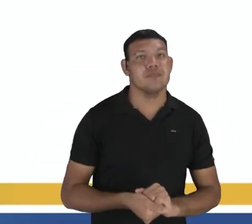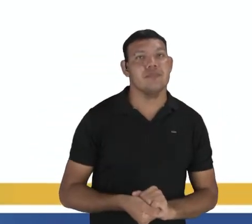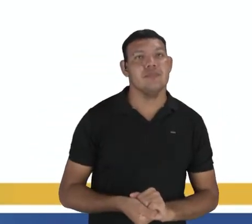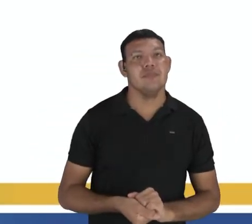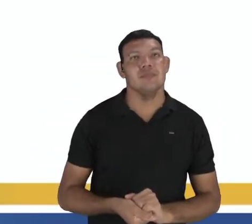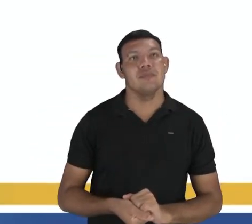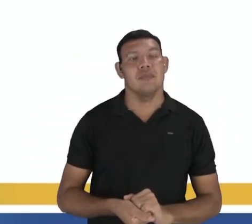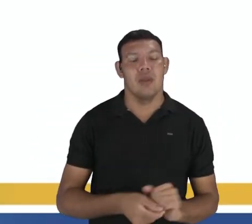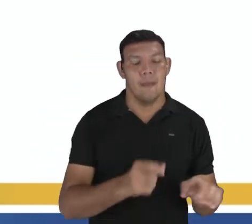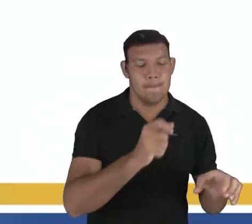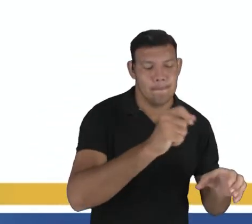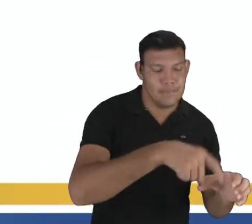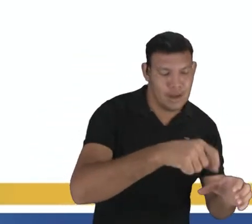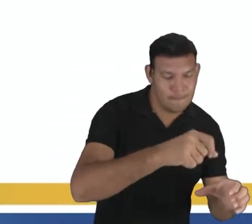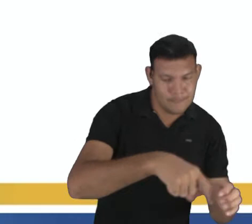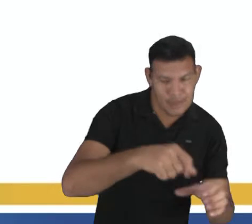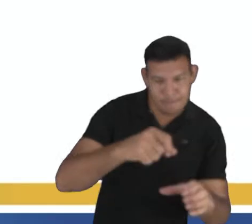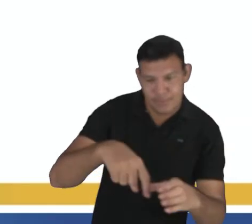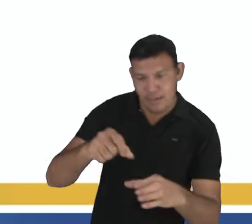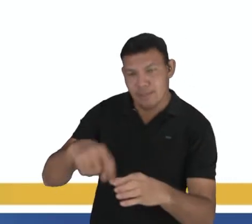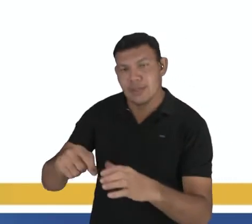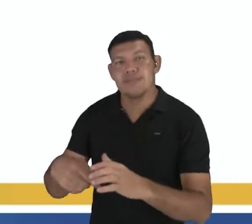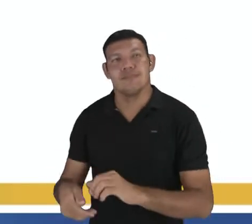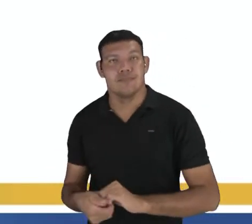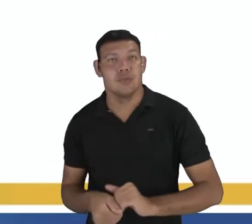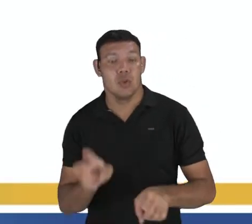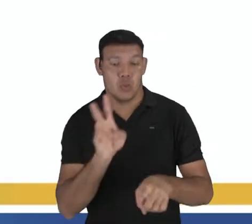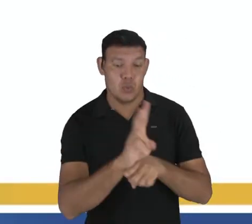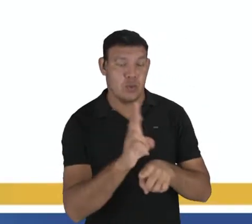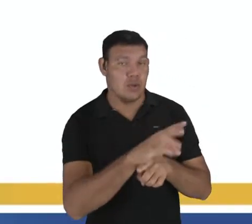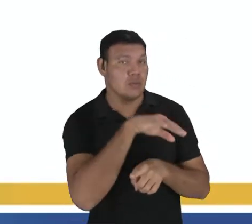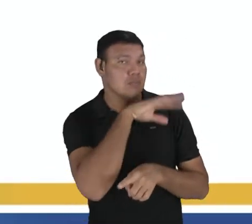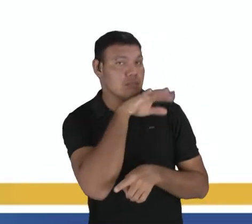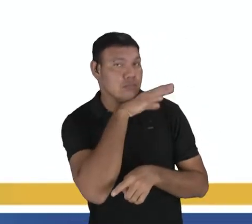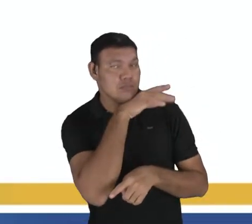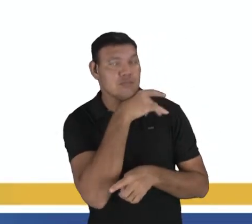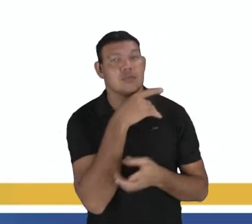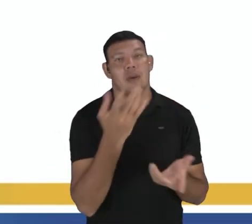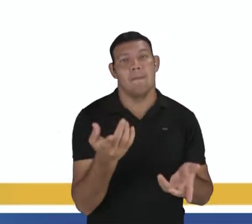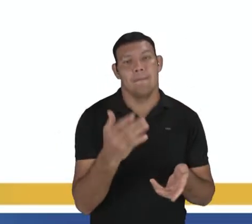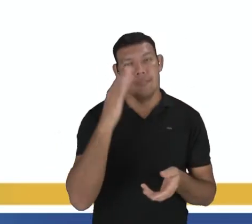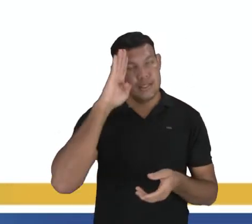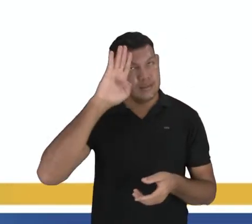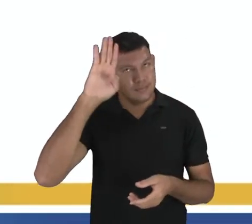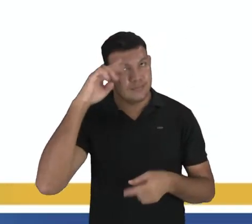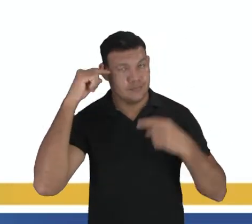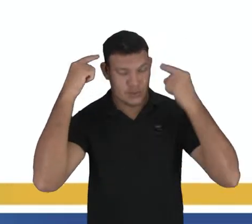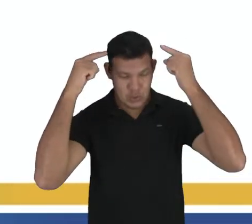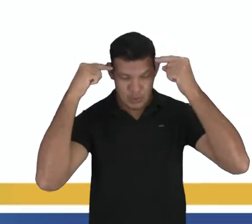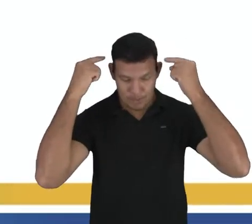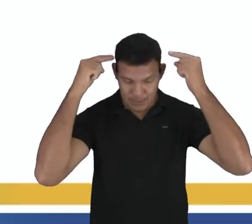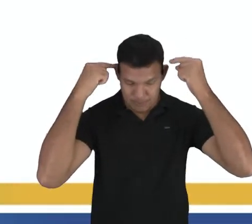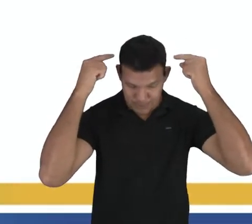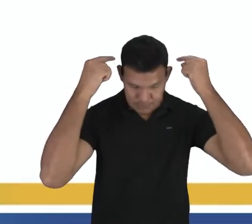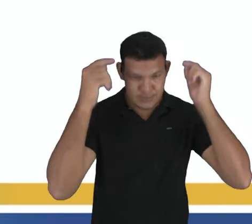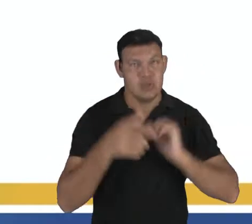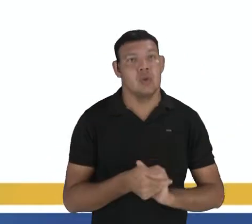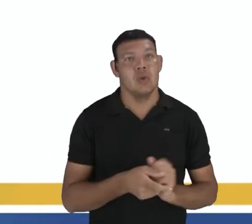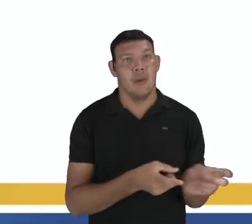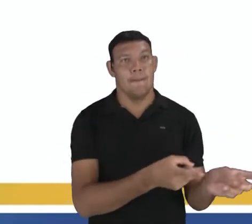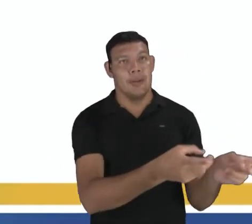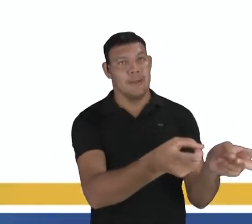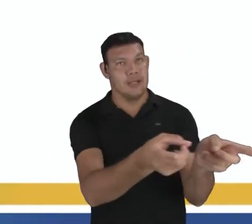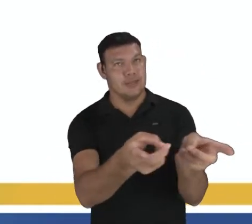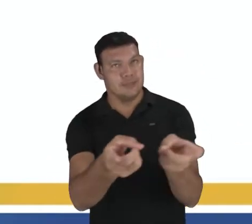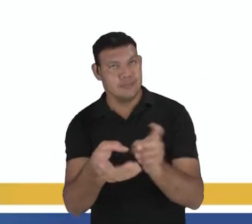Do cultivo, né? De plantas e também do pastoril, né? A gente vai ter aí, então, o comércio, né? A gente vai ter,